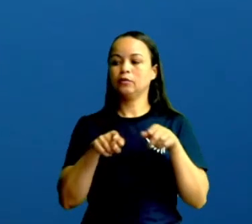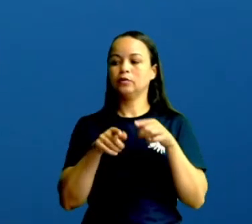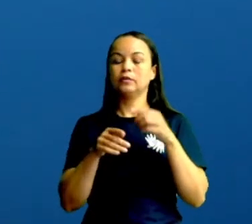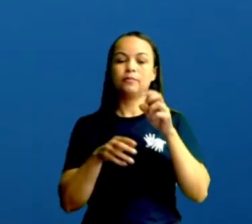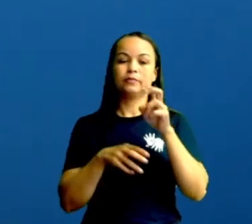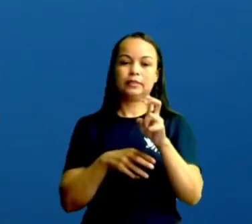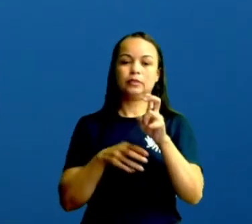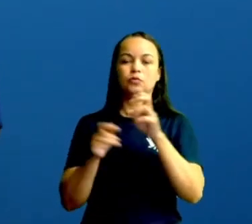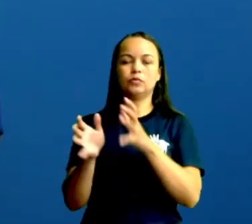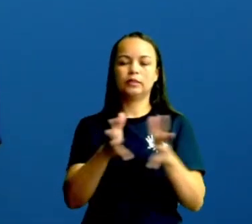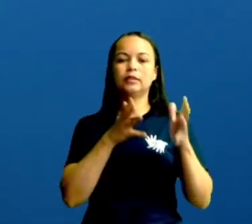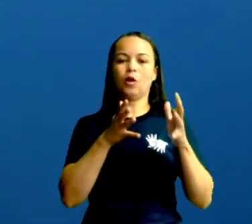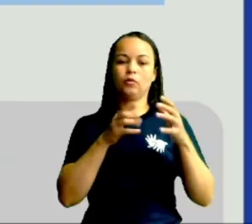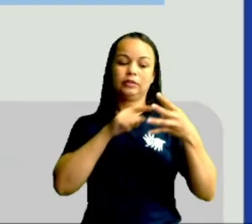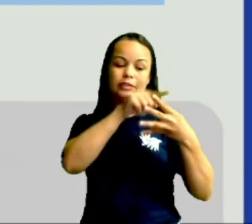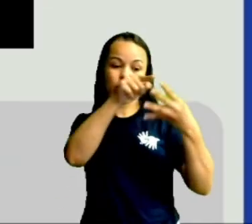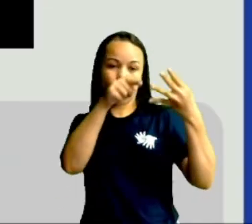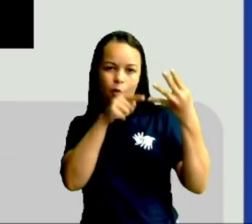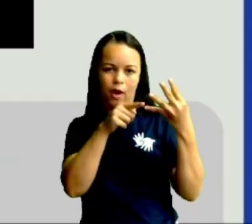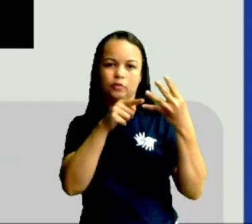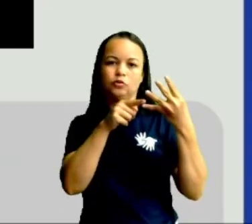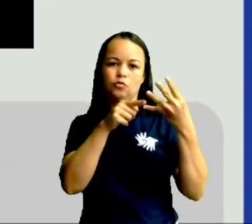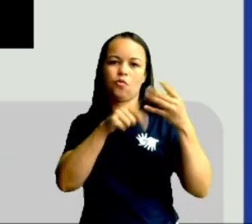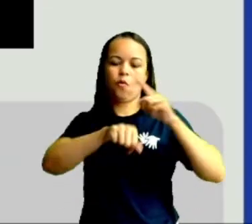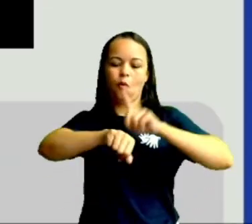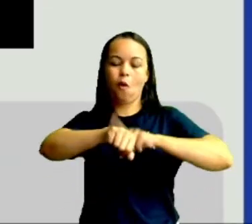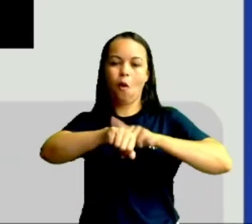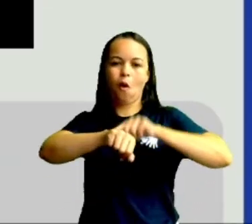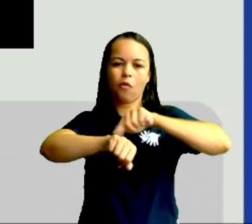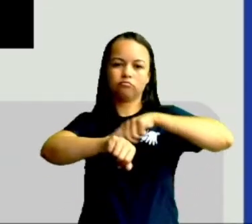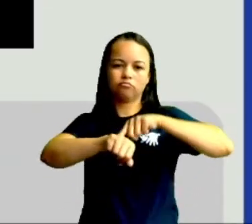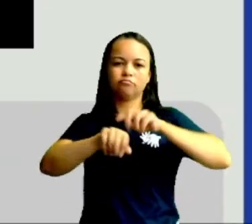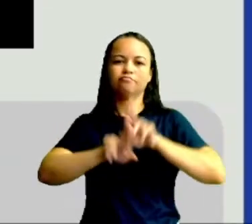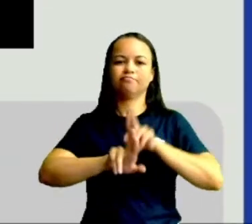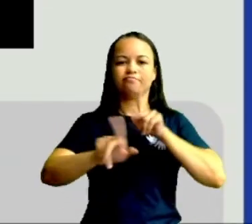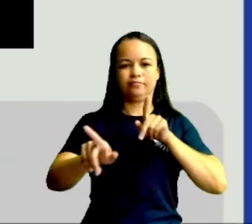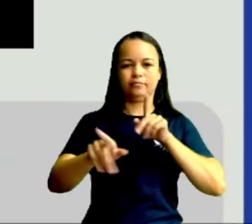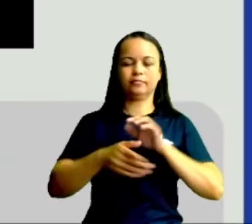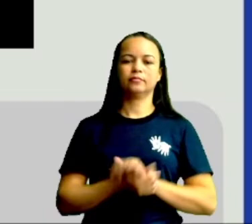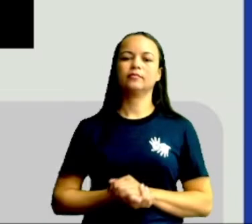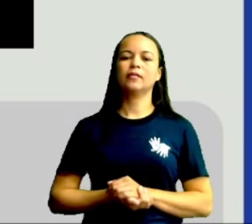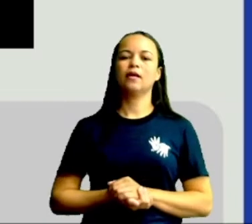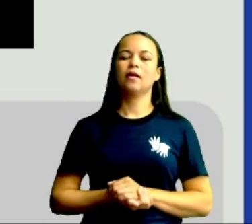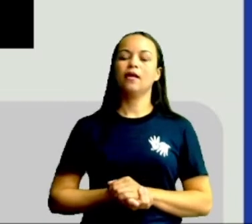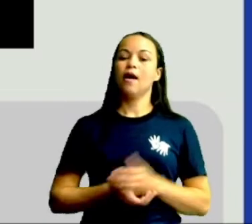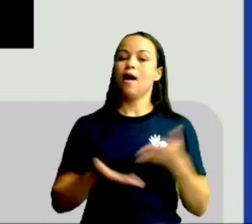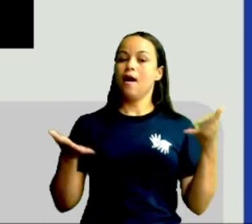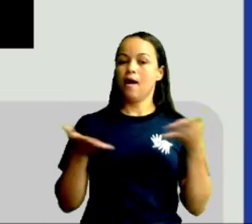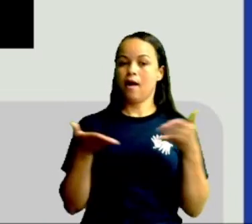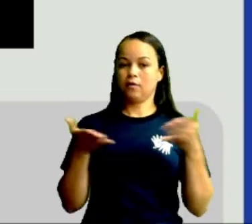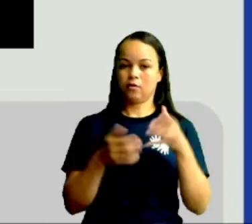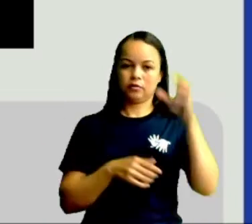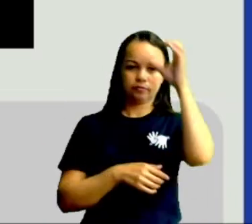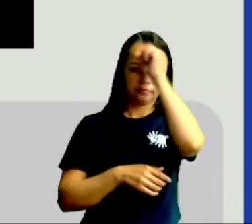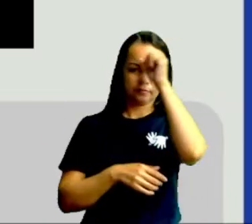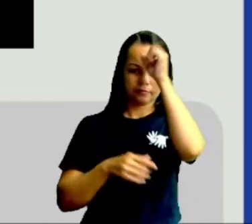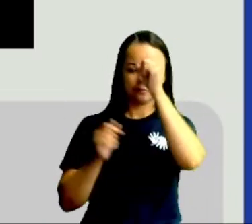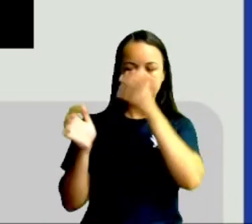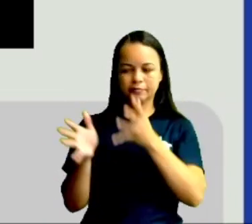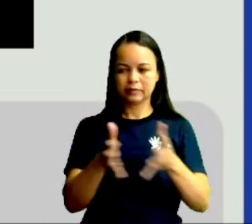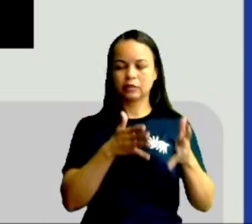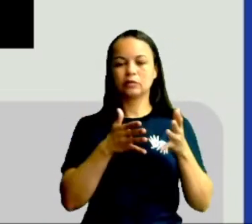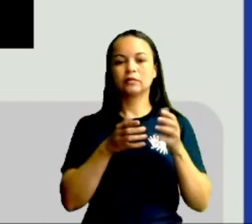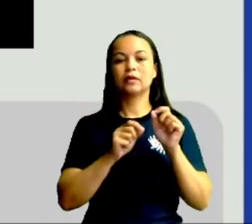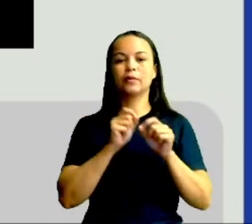4 horários diferentes, tá certo? Vamos lá, vamos aprender mais. Vamos ver agora um videozinho que vai falar sobre a consequência